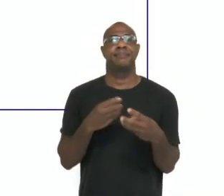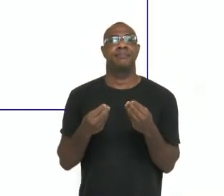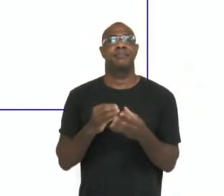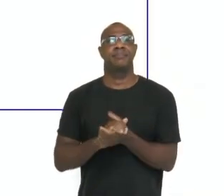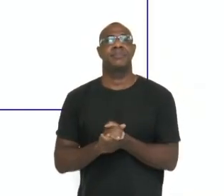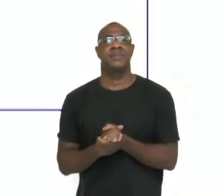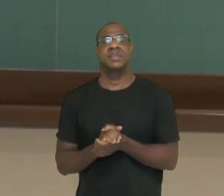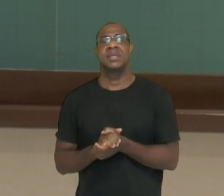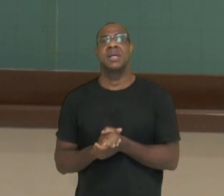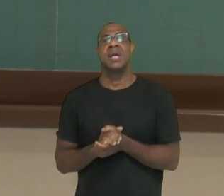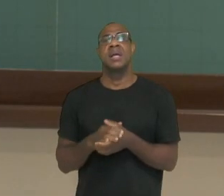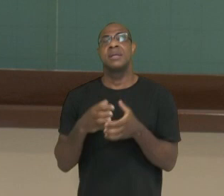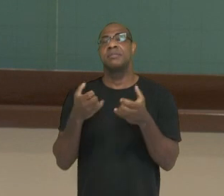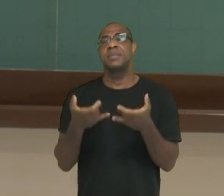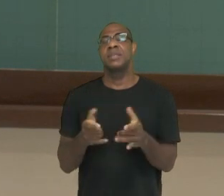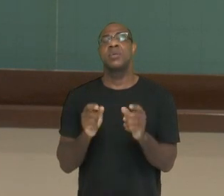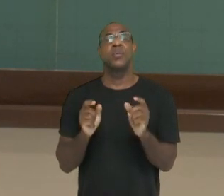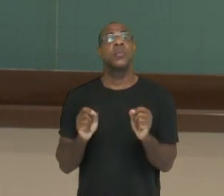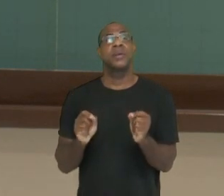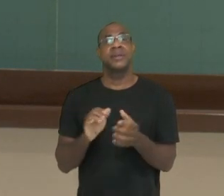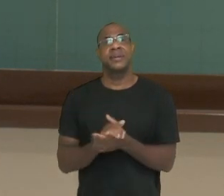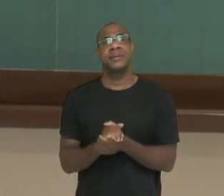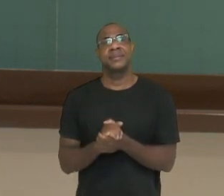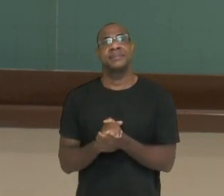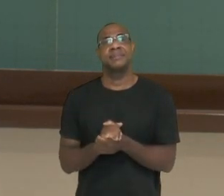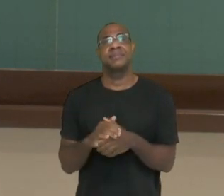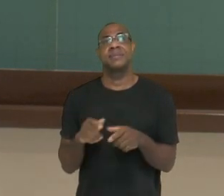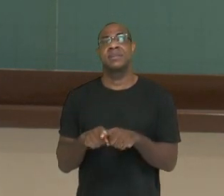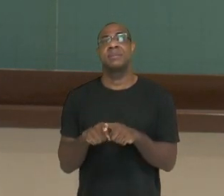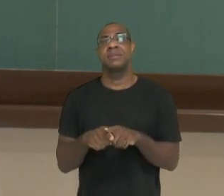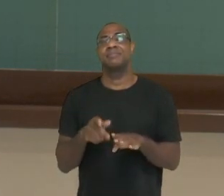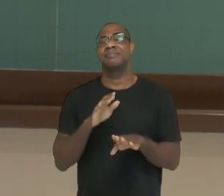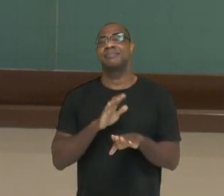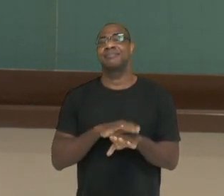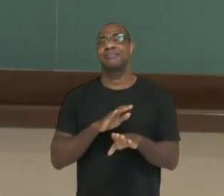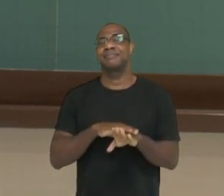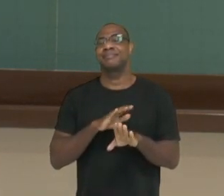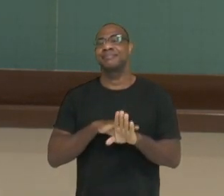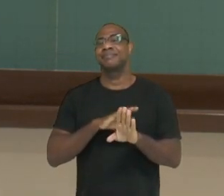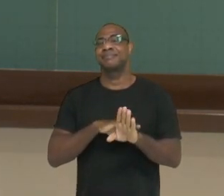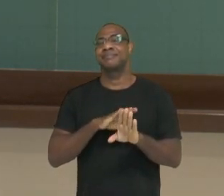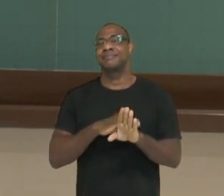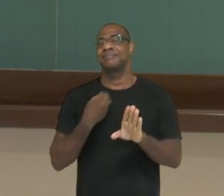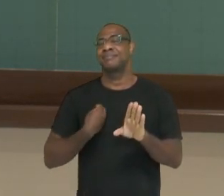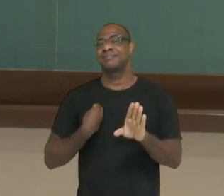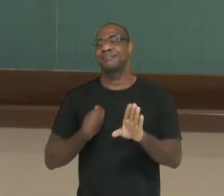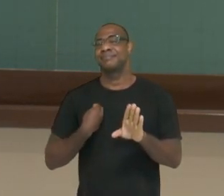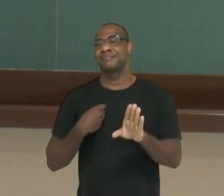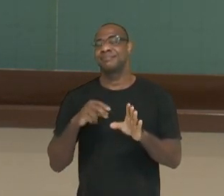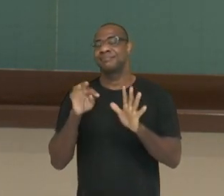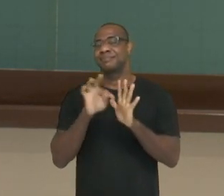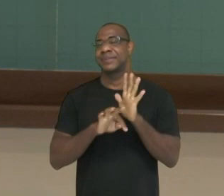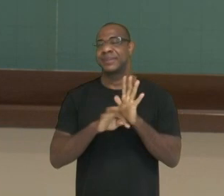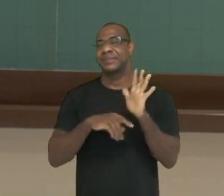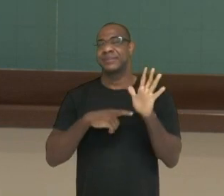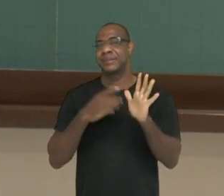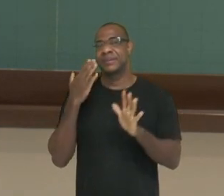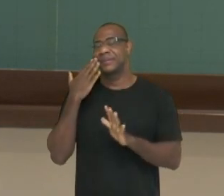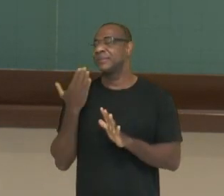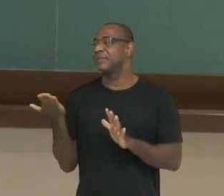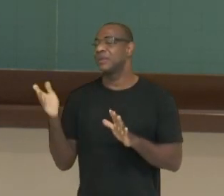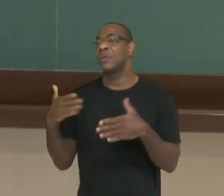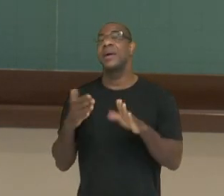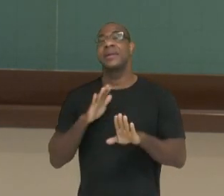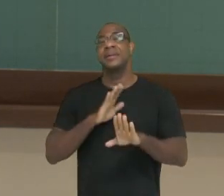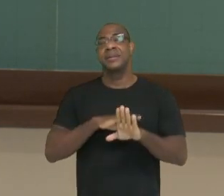vozes intensifica, né, a ironia presente no trecho, ó. Então, você pode ver que primeiro tem a fala da menina e depois